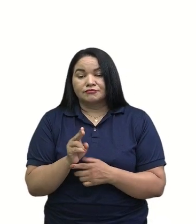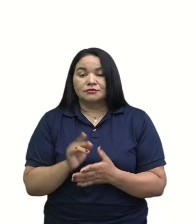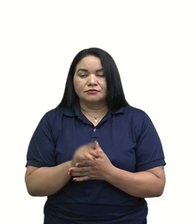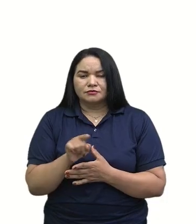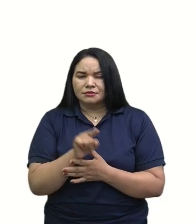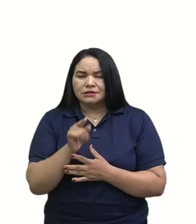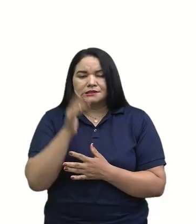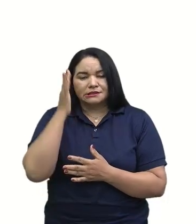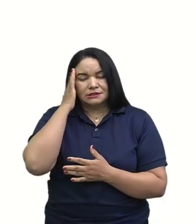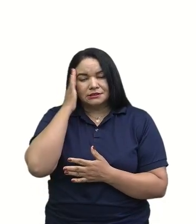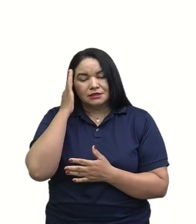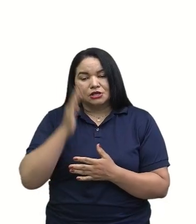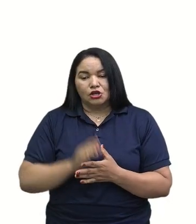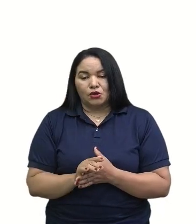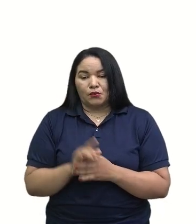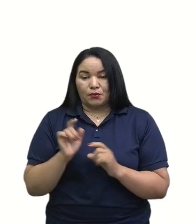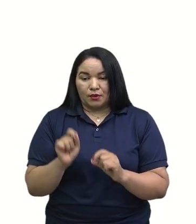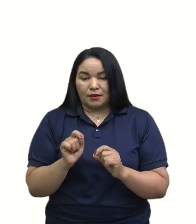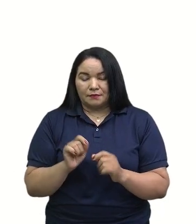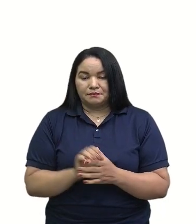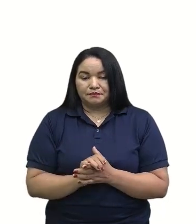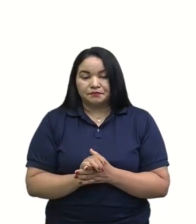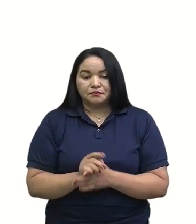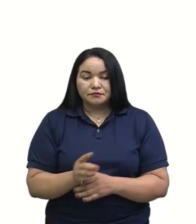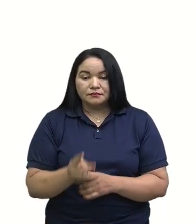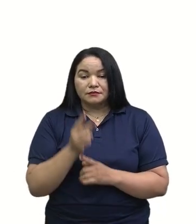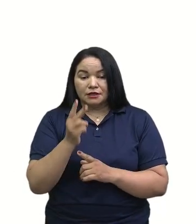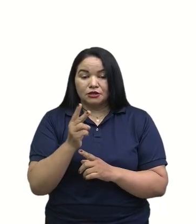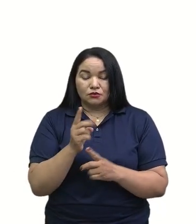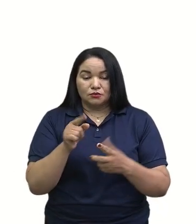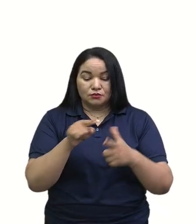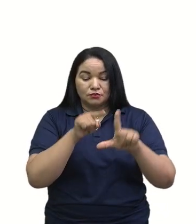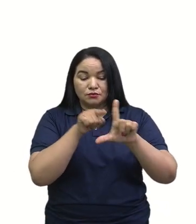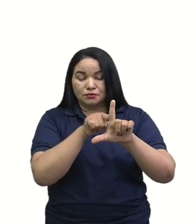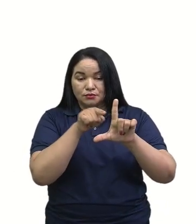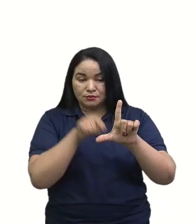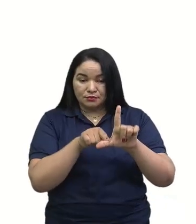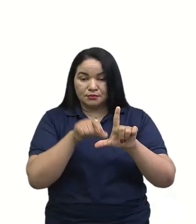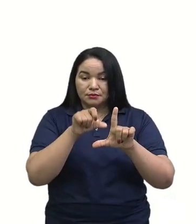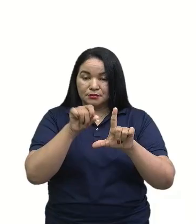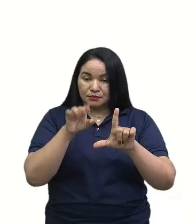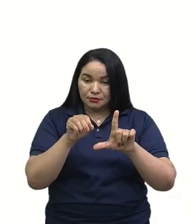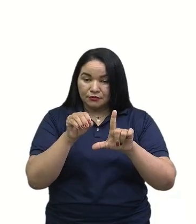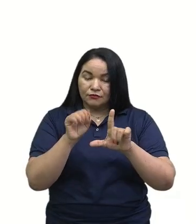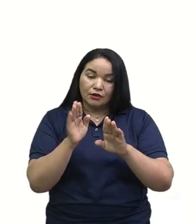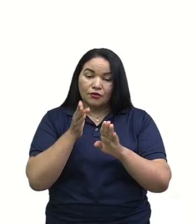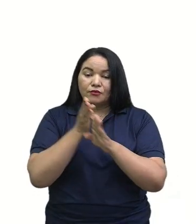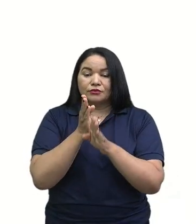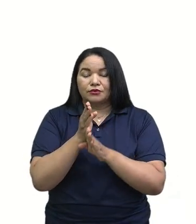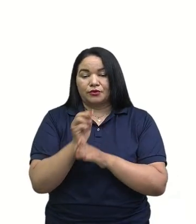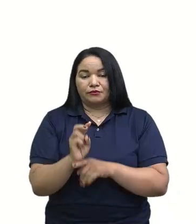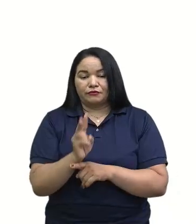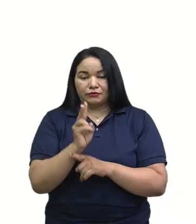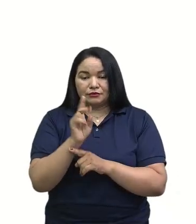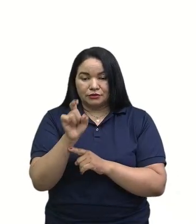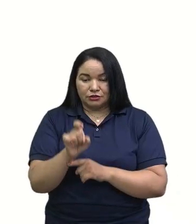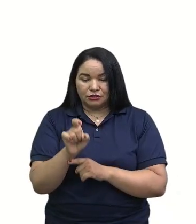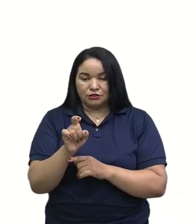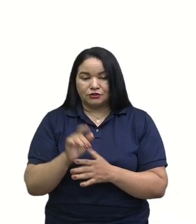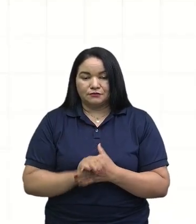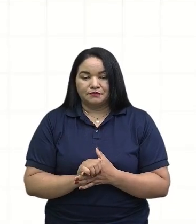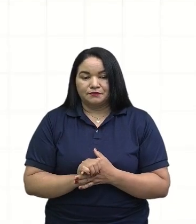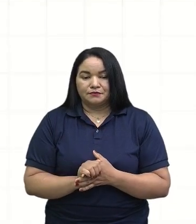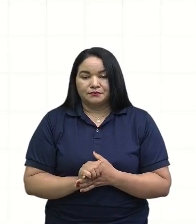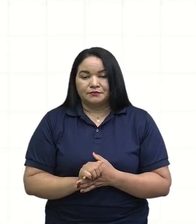os ângulos são... Os dois ângulos, a soma dos ângulos medem 90 graus. Então, assim, nós chegamos na resposta do x. A questão, na verdade, ela